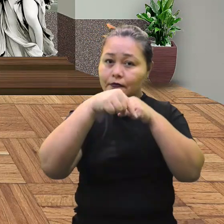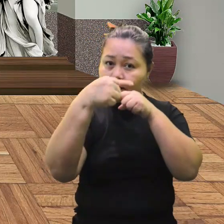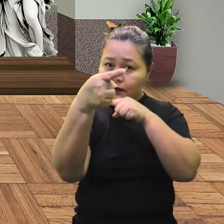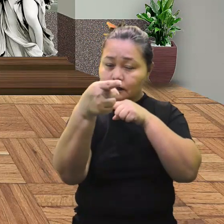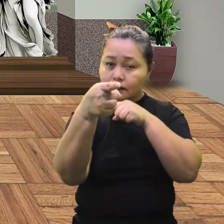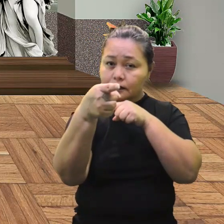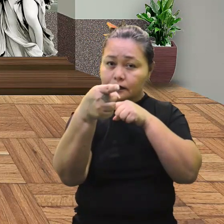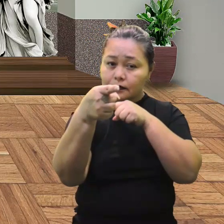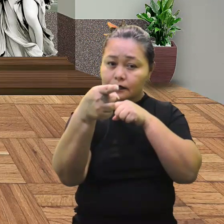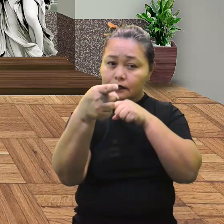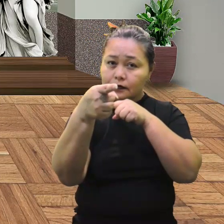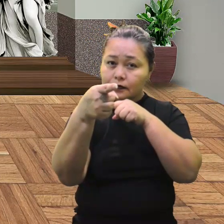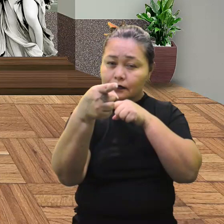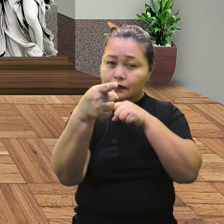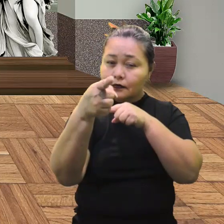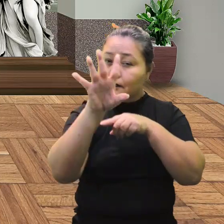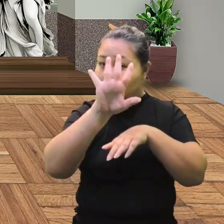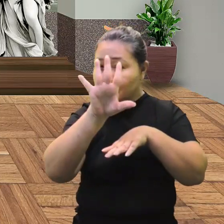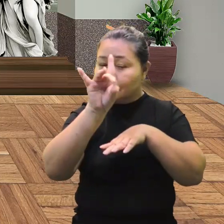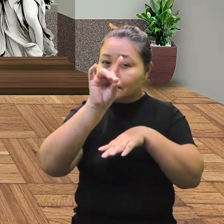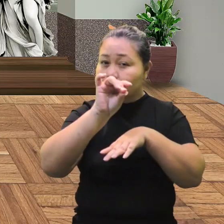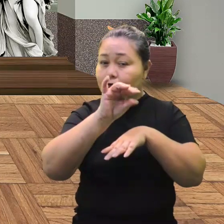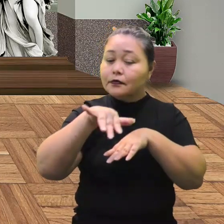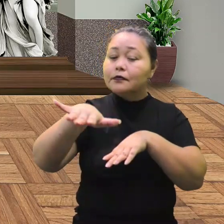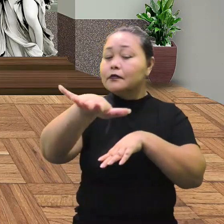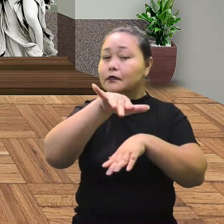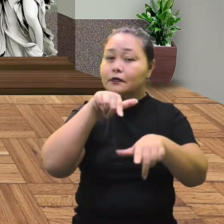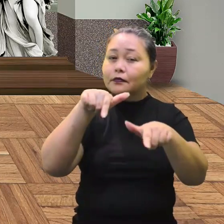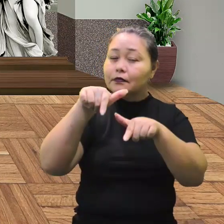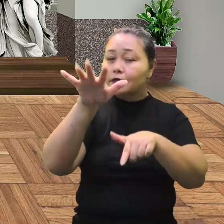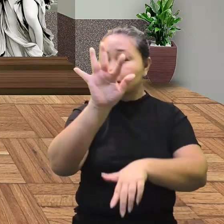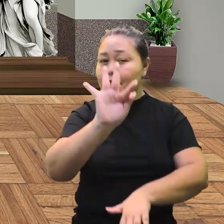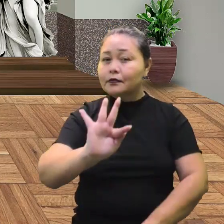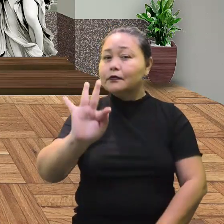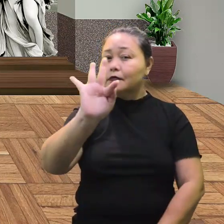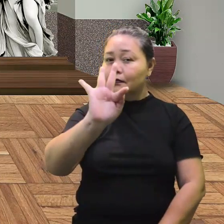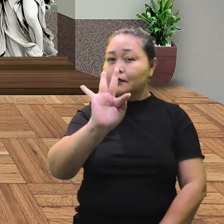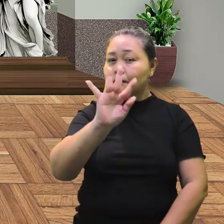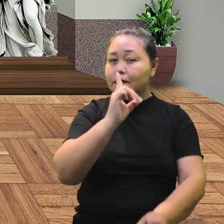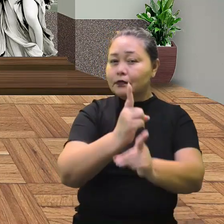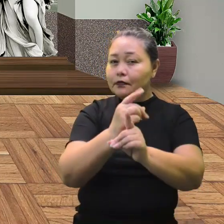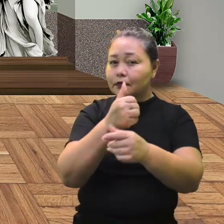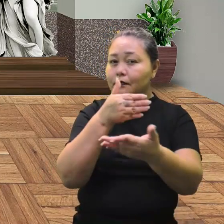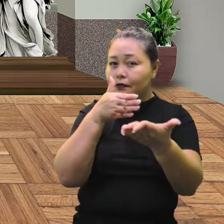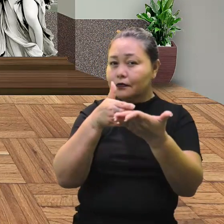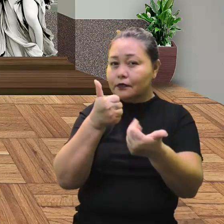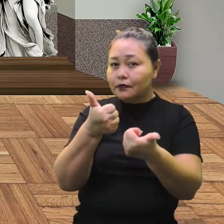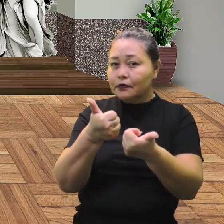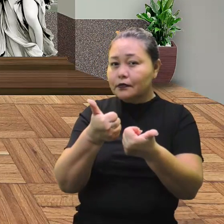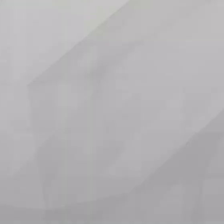aguardo vocês daqui a um dia no campo de trabalho, nas faculdades. Até lá.